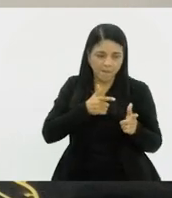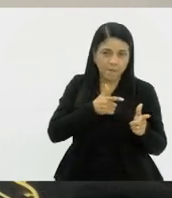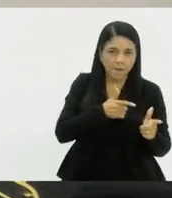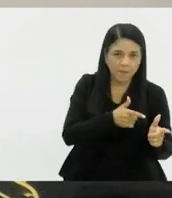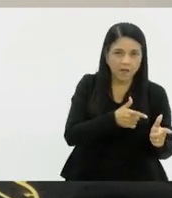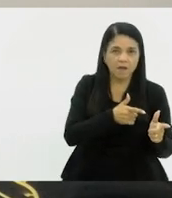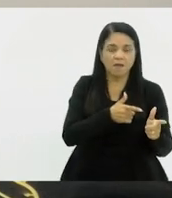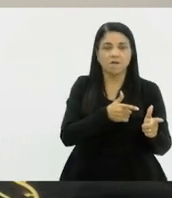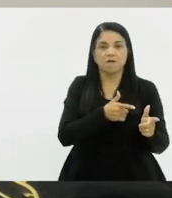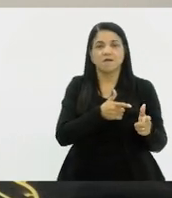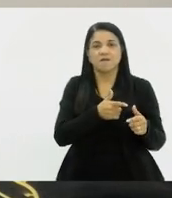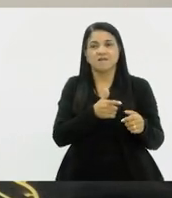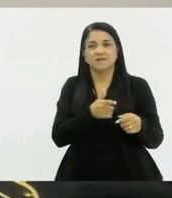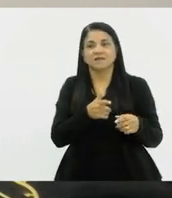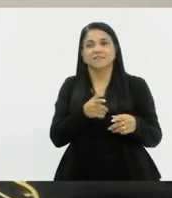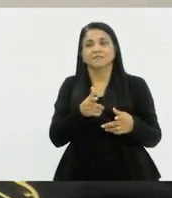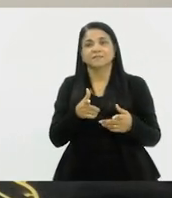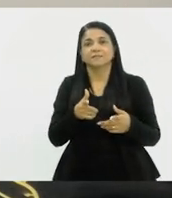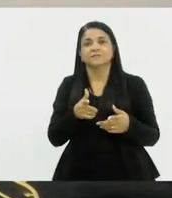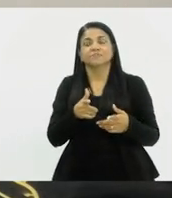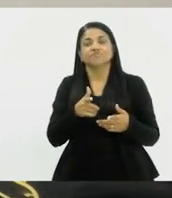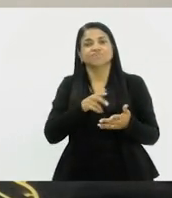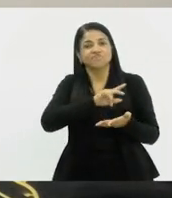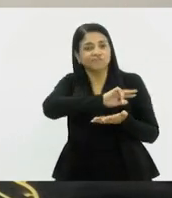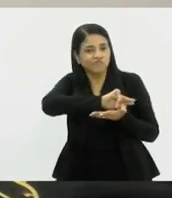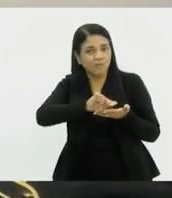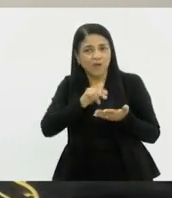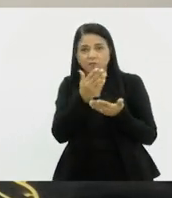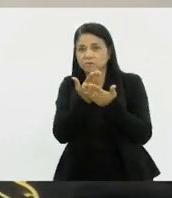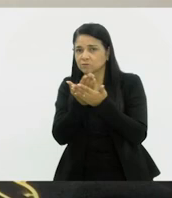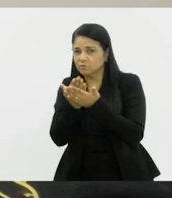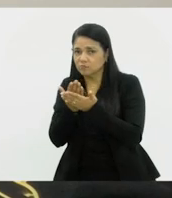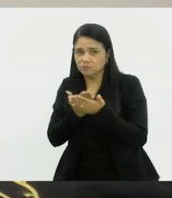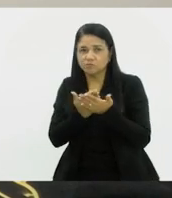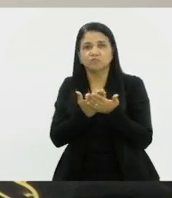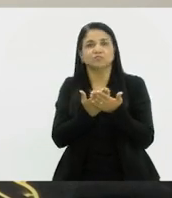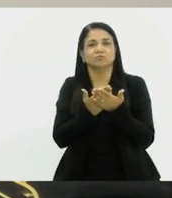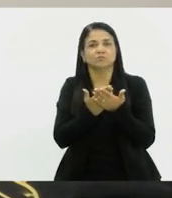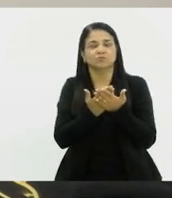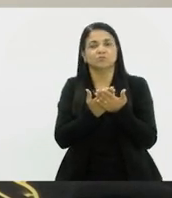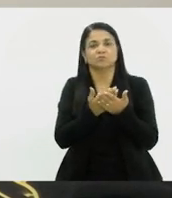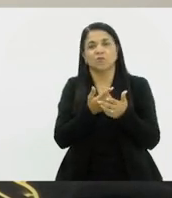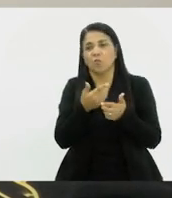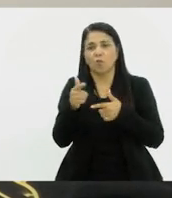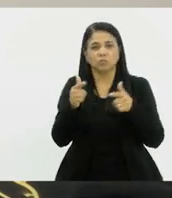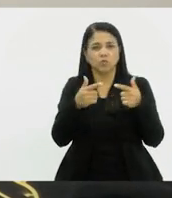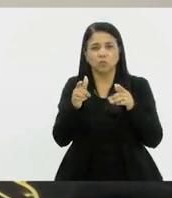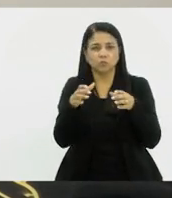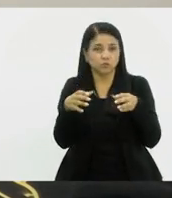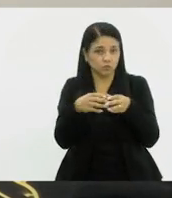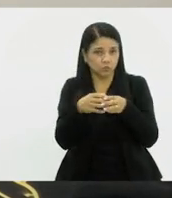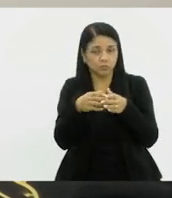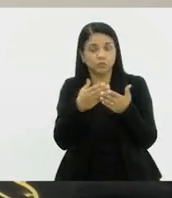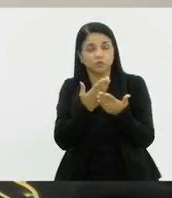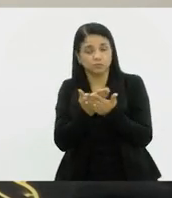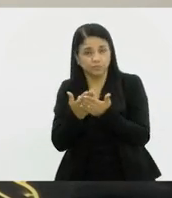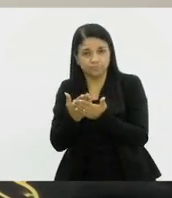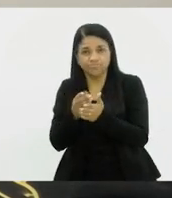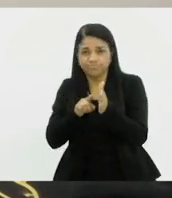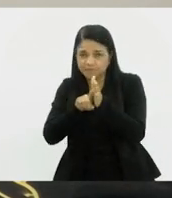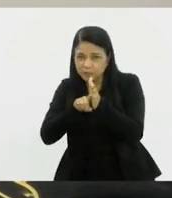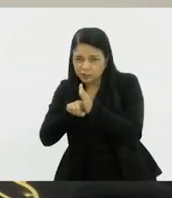em especial a gente pode também aí de vários estudos que já que já fizemos que outros de outras grupos de pesquisa que foram publicados nós